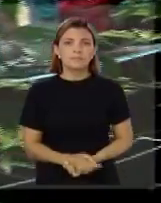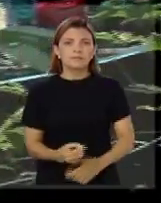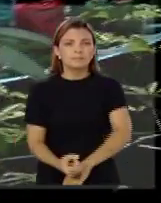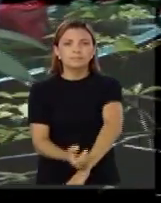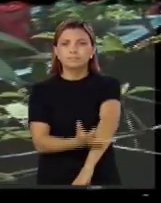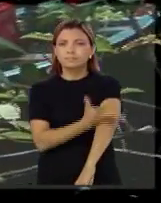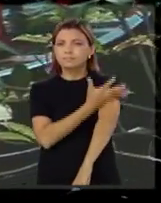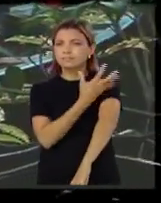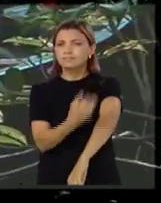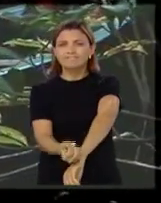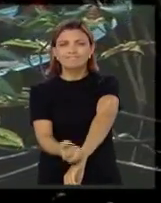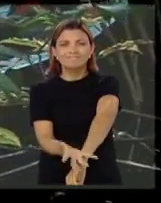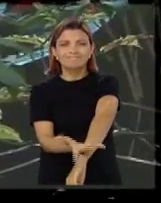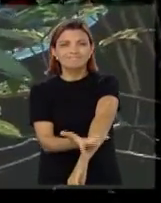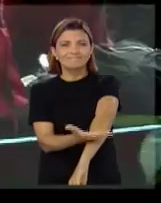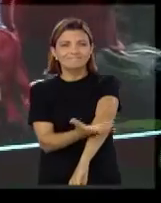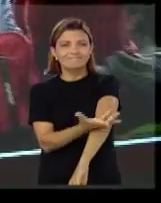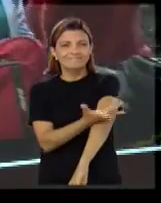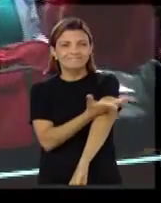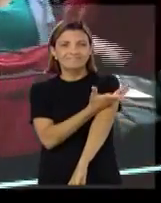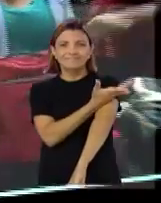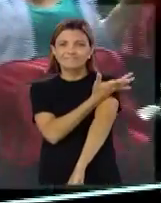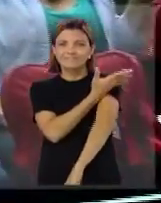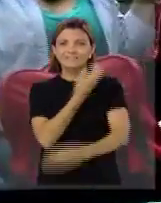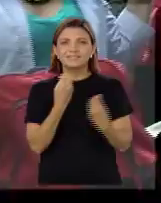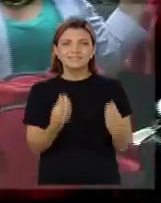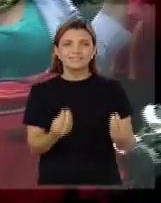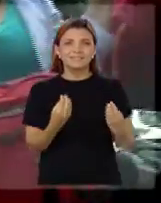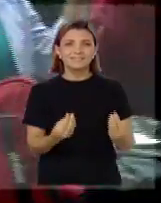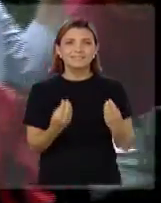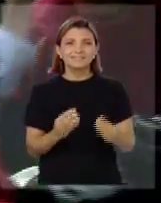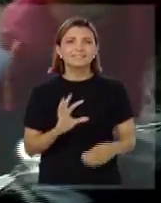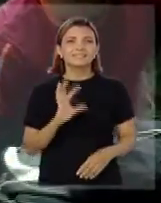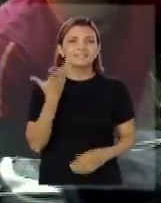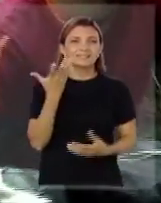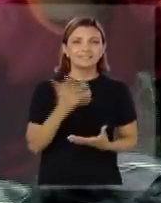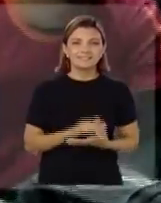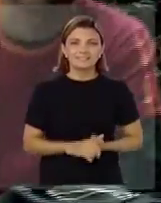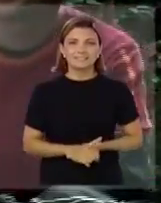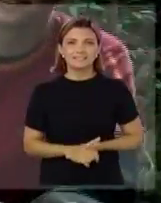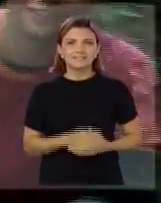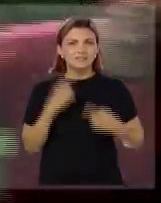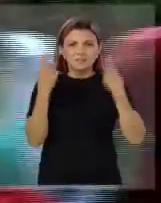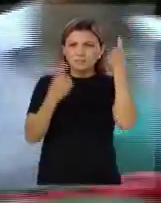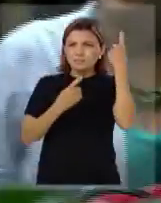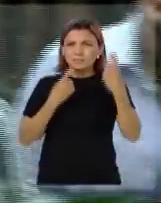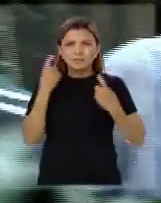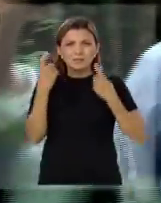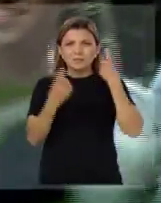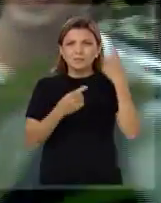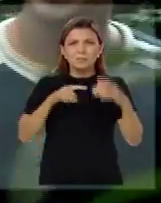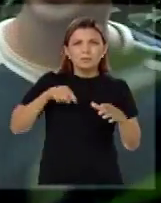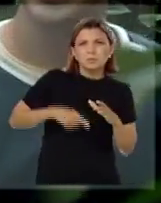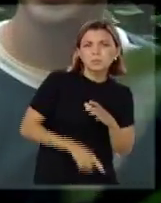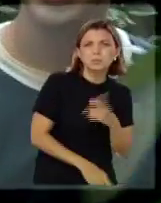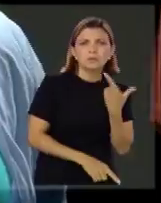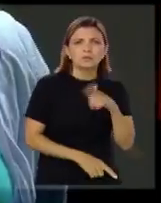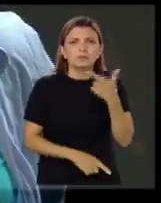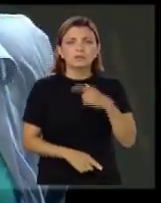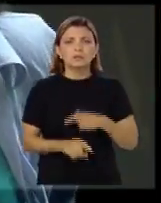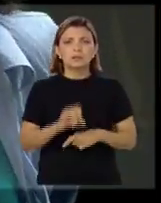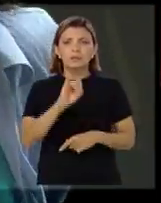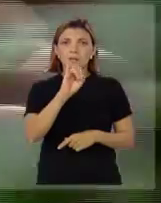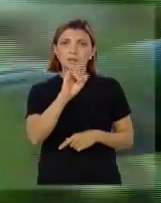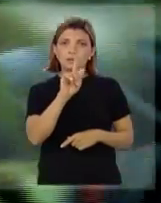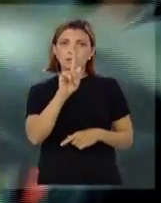Por adrenalina. É emoção sem furo. É, João Paulo, nem me fala em furo, hein? Ah, não se preocupe, o igarapé não é fundo, não. O que